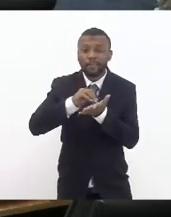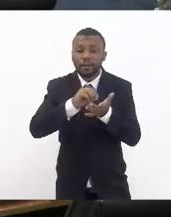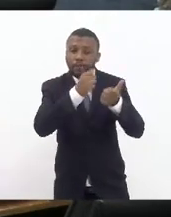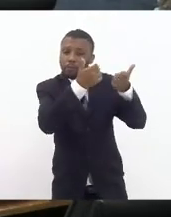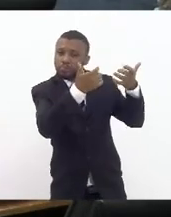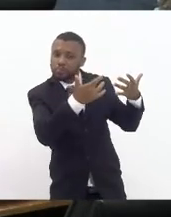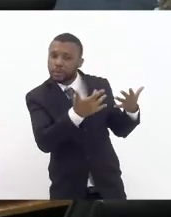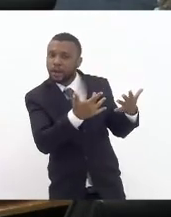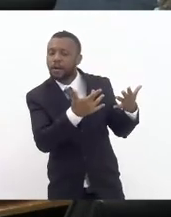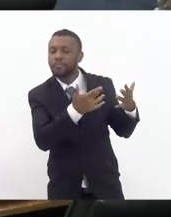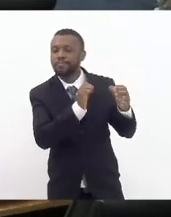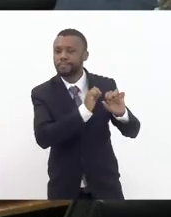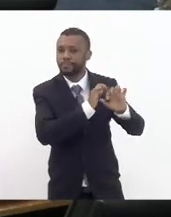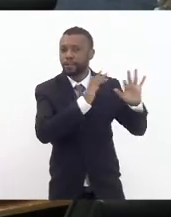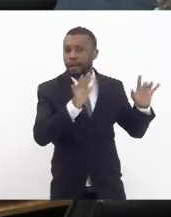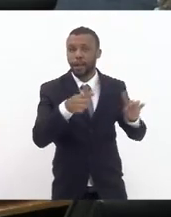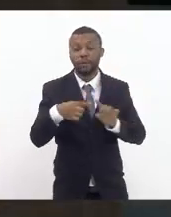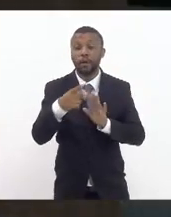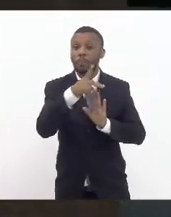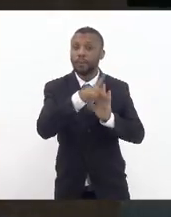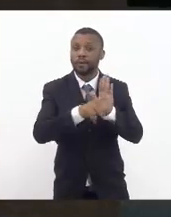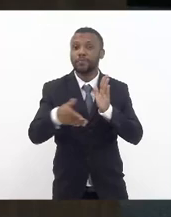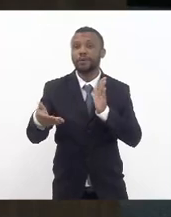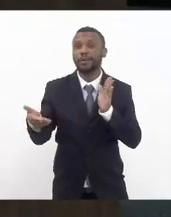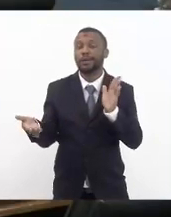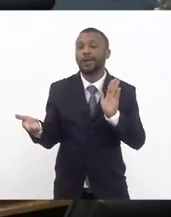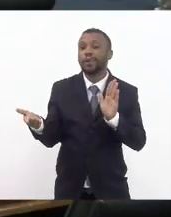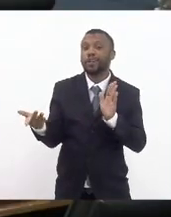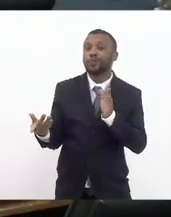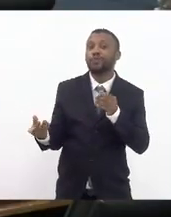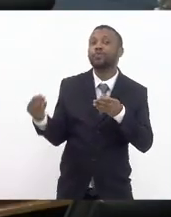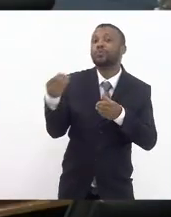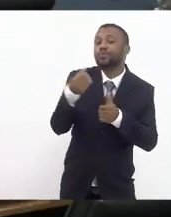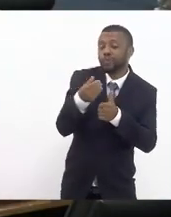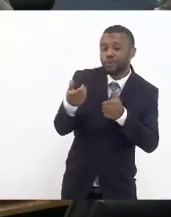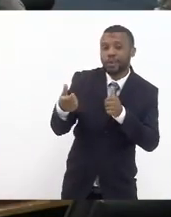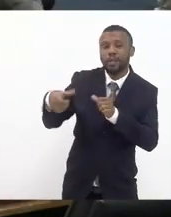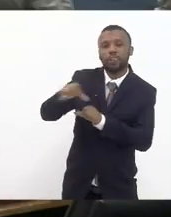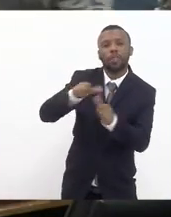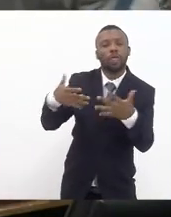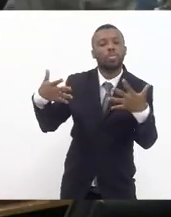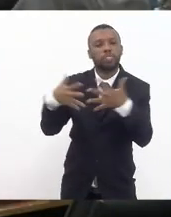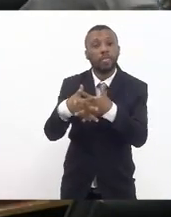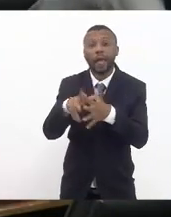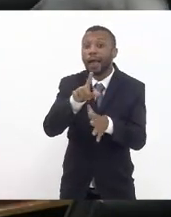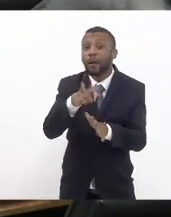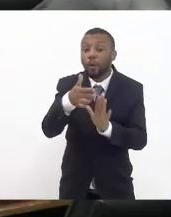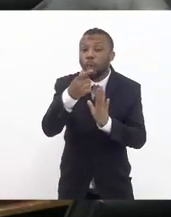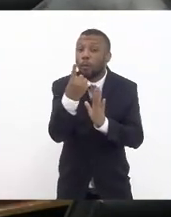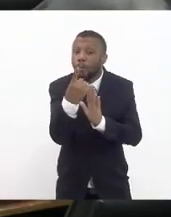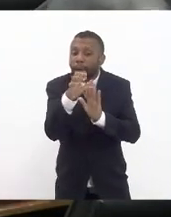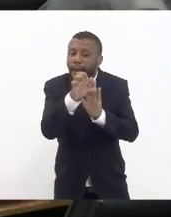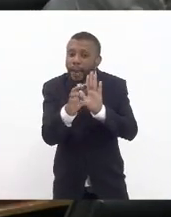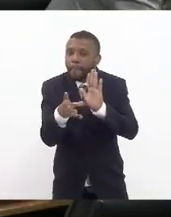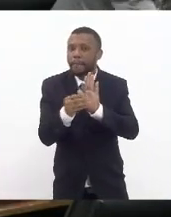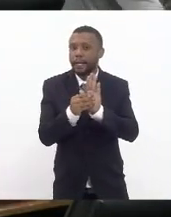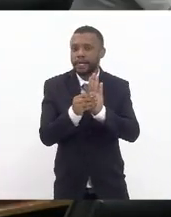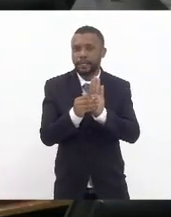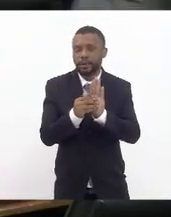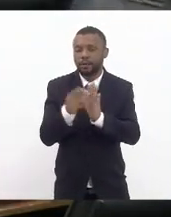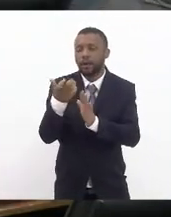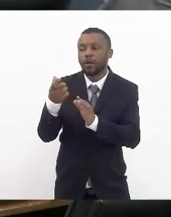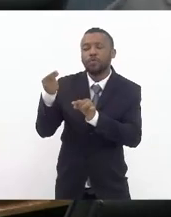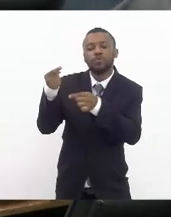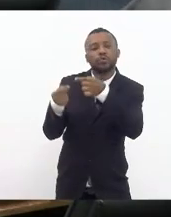É que ele trocou o projeto. É com emenda, senhor presidente. Não é no plural. Eu quero discutir a matéria, senhor presidente. Por favor,